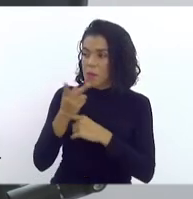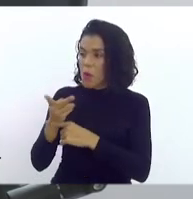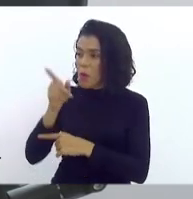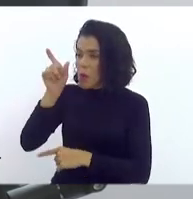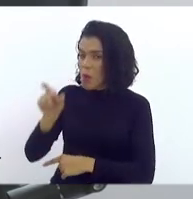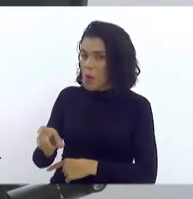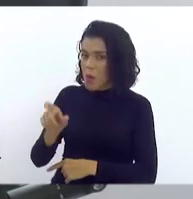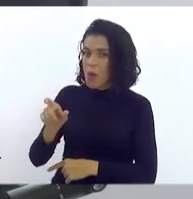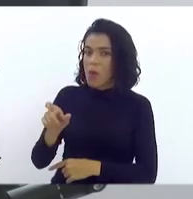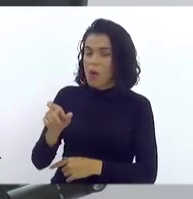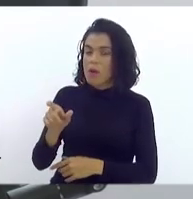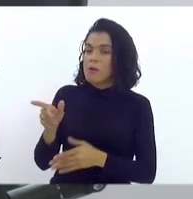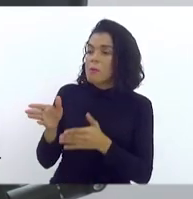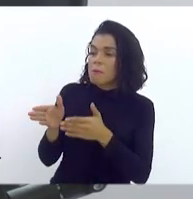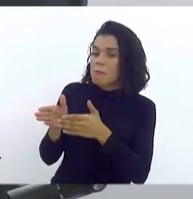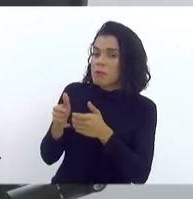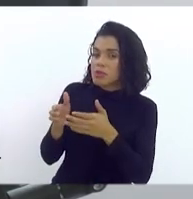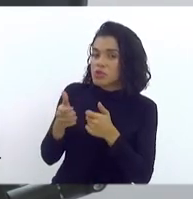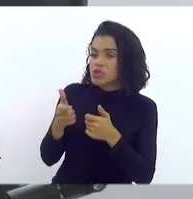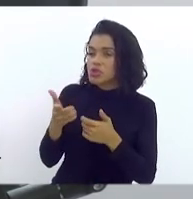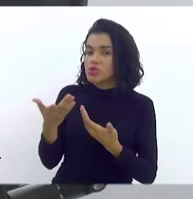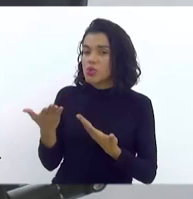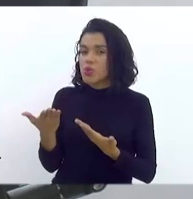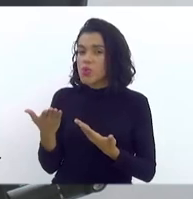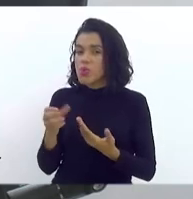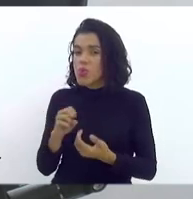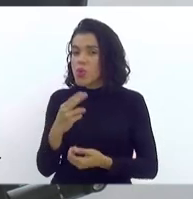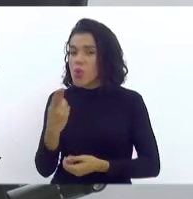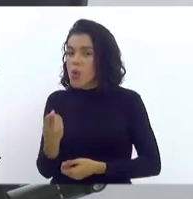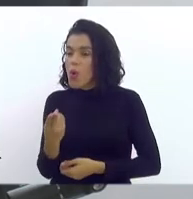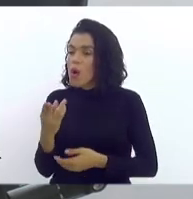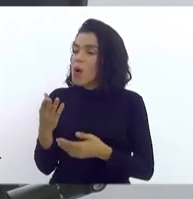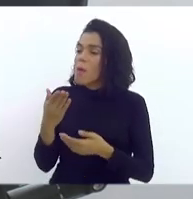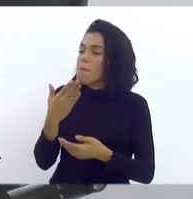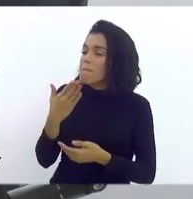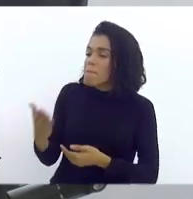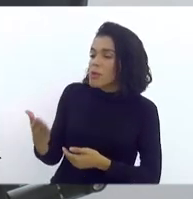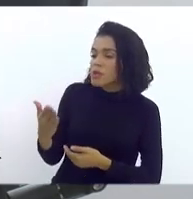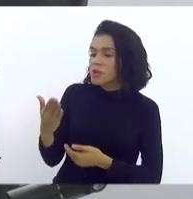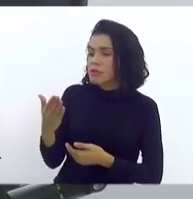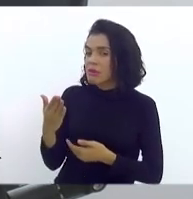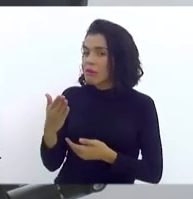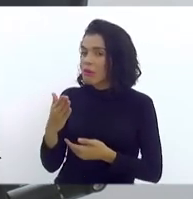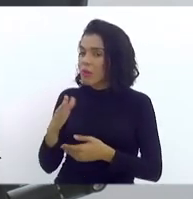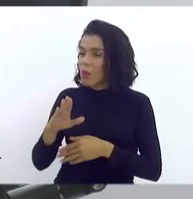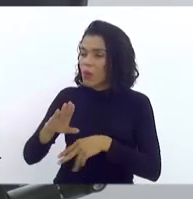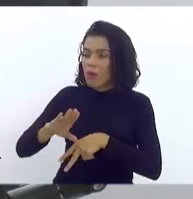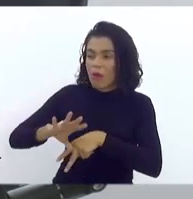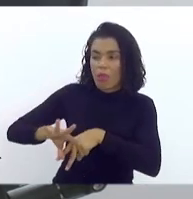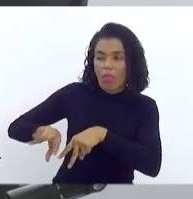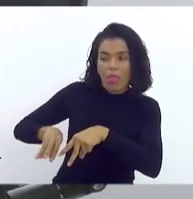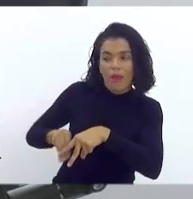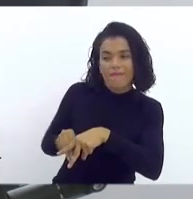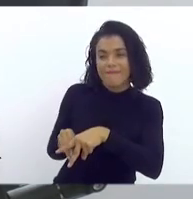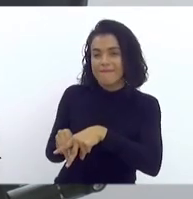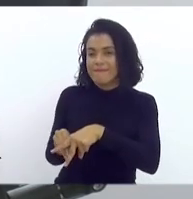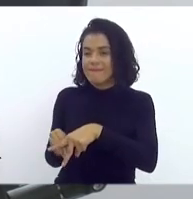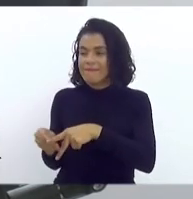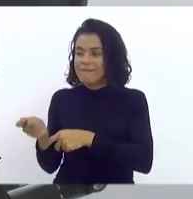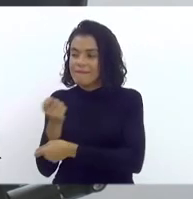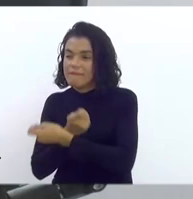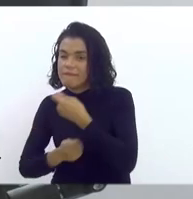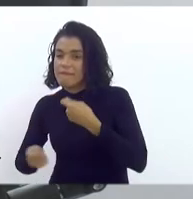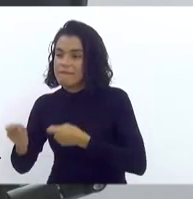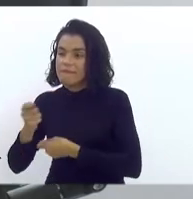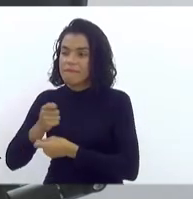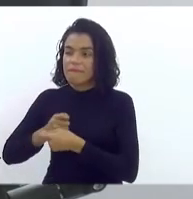Estado pedindo, fazendo algum tipo de pedido insólito, antirrepublicano ou